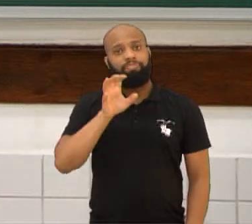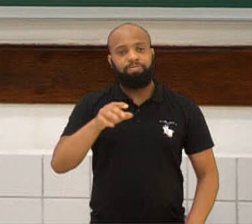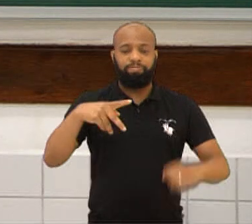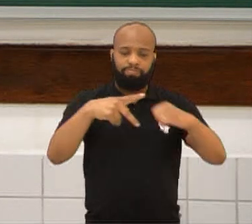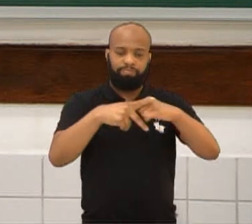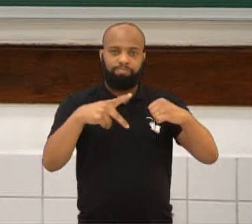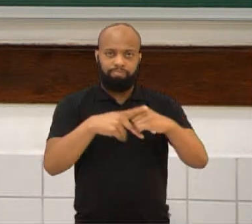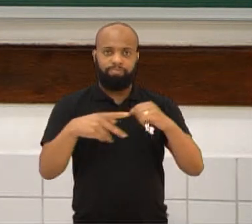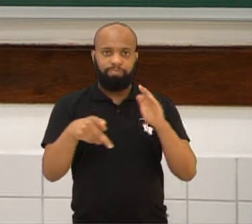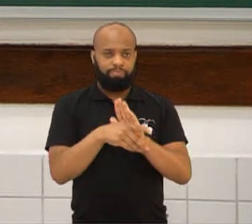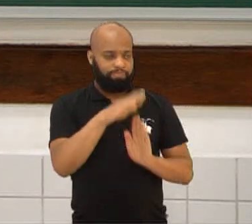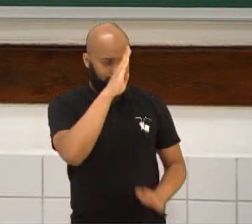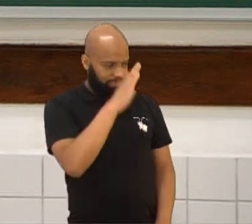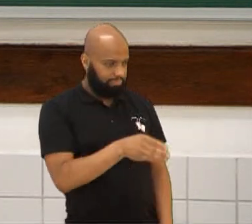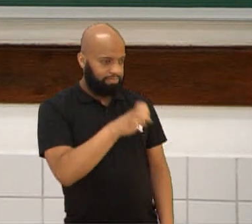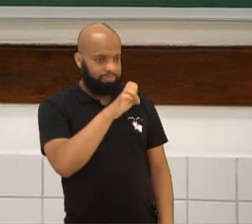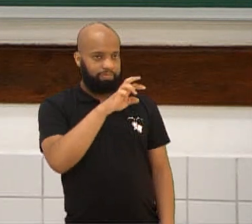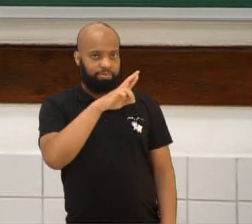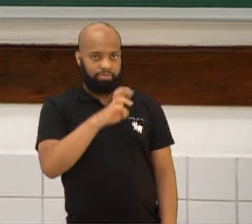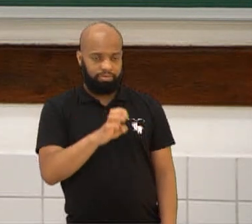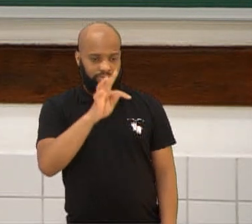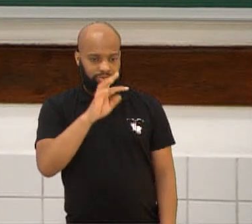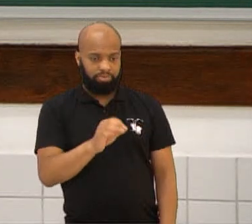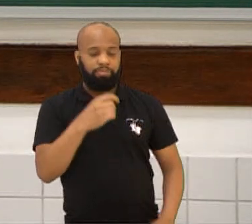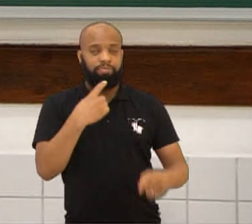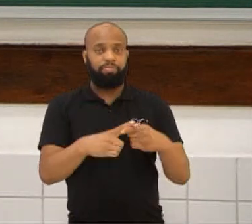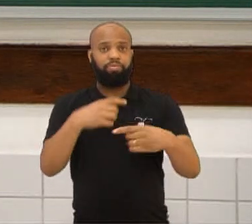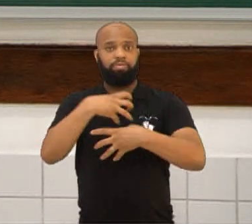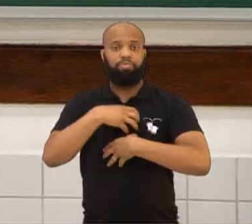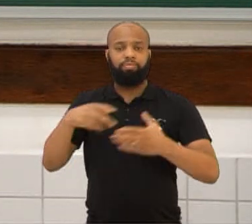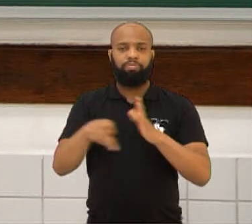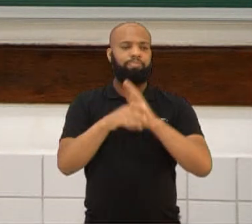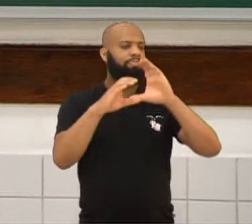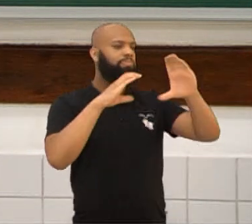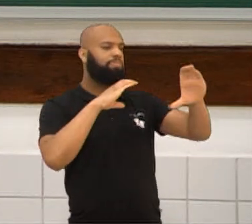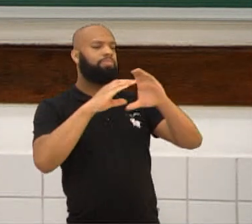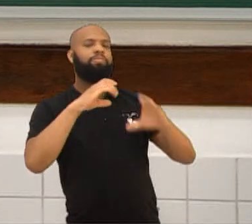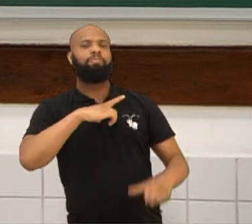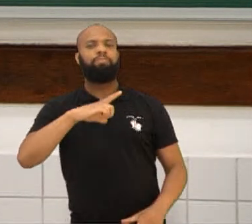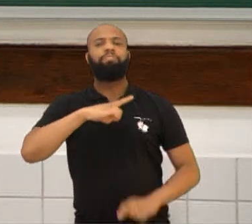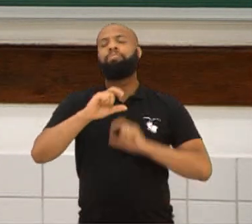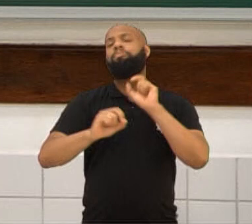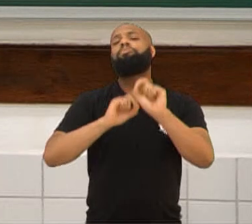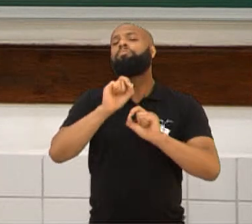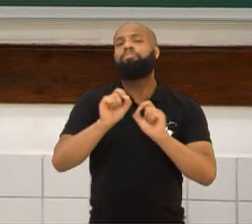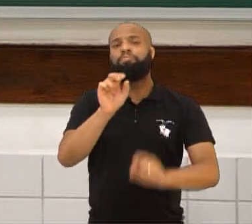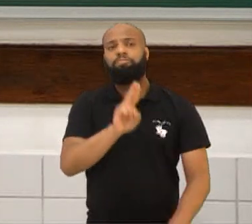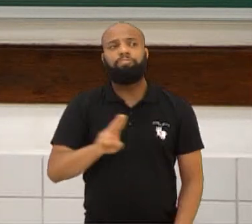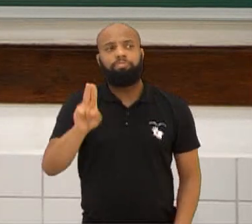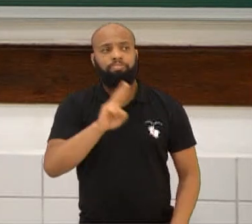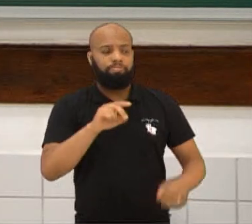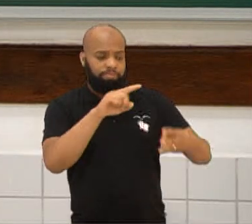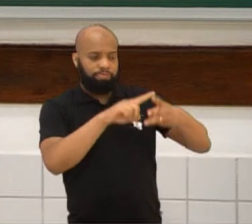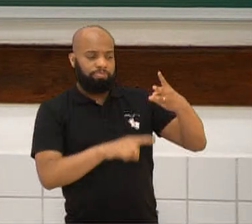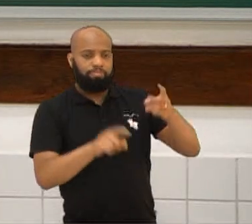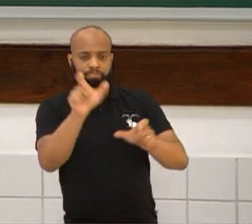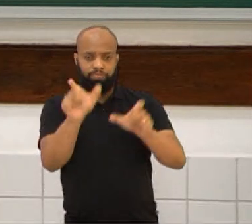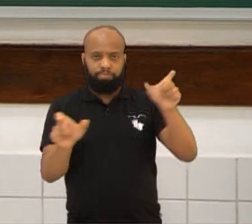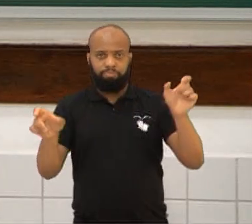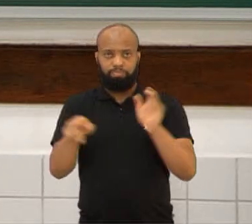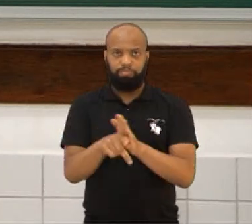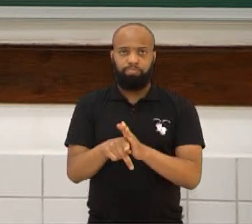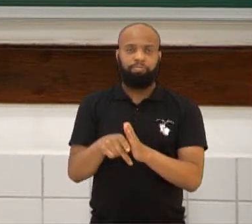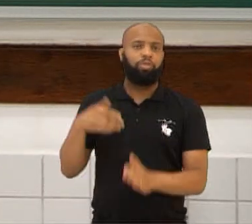pronomes pessoais do caso reto. Dessa forma, o ato comunicativo envolve basicamente três pessoas do